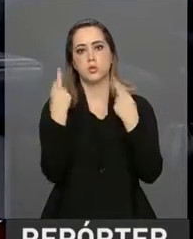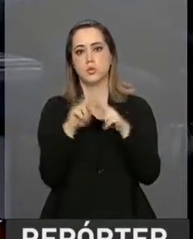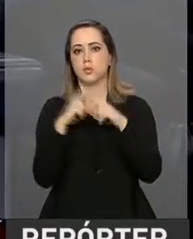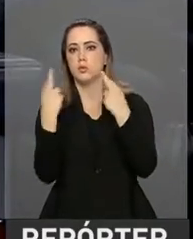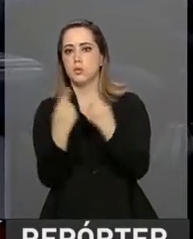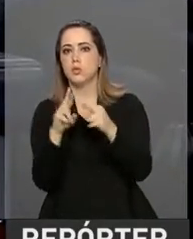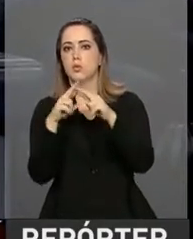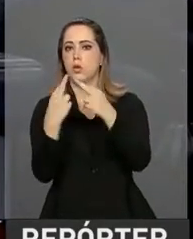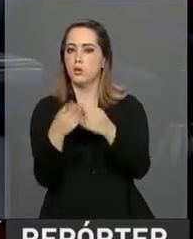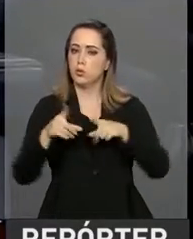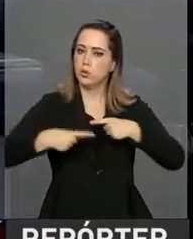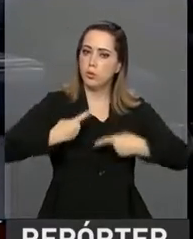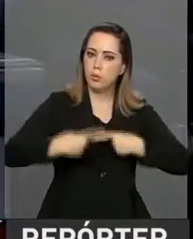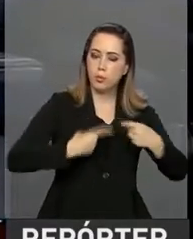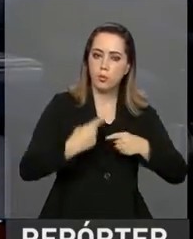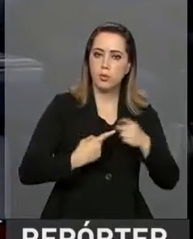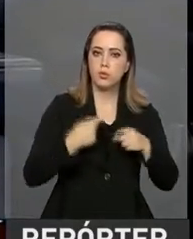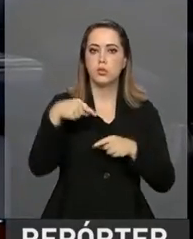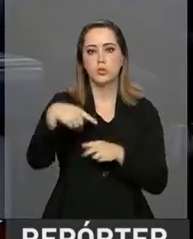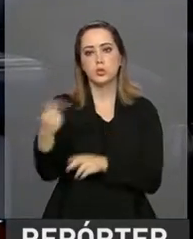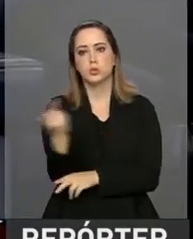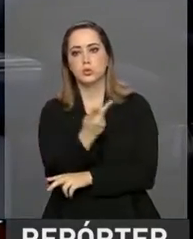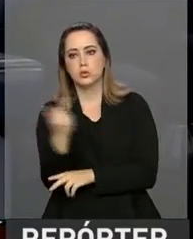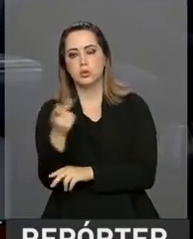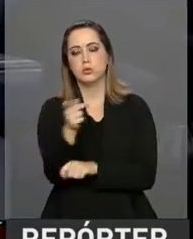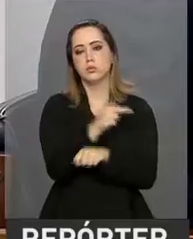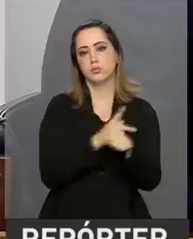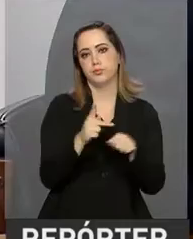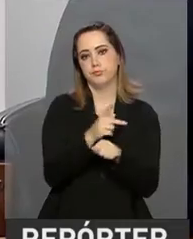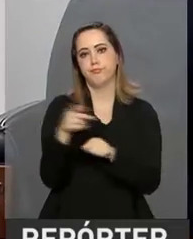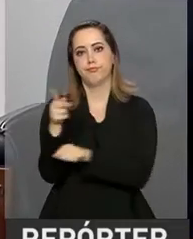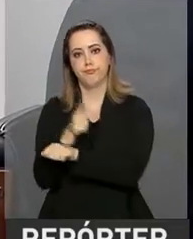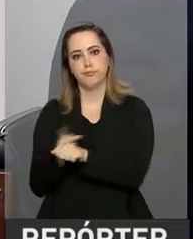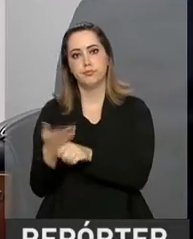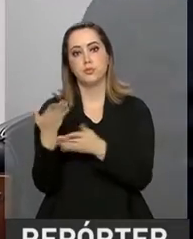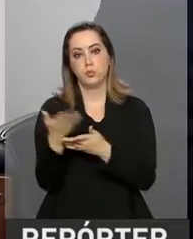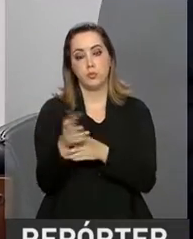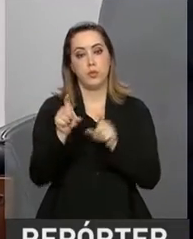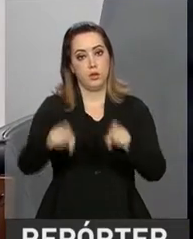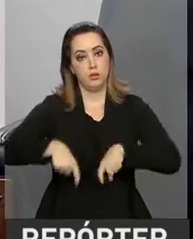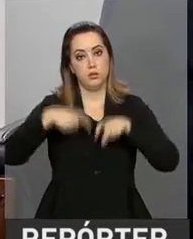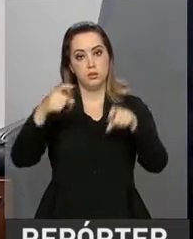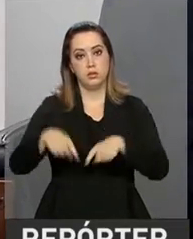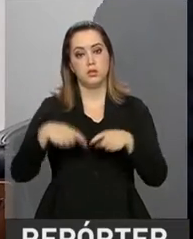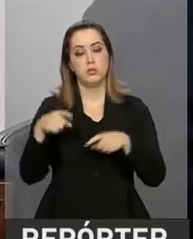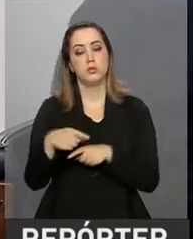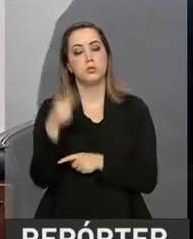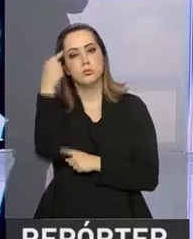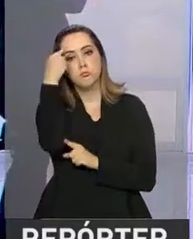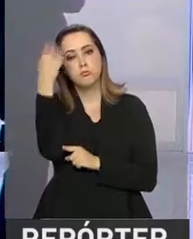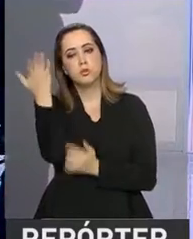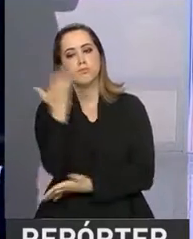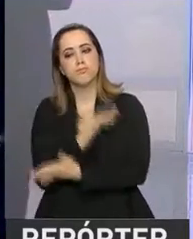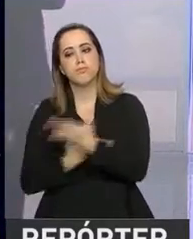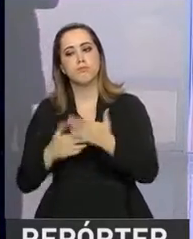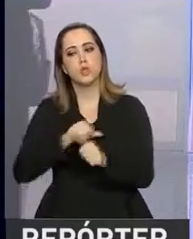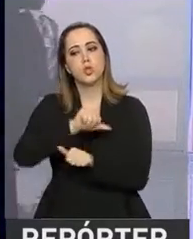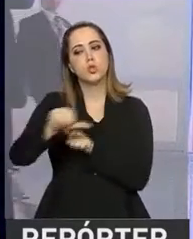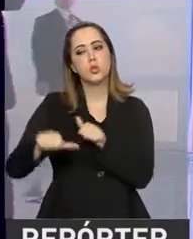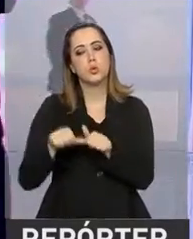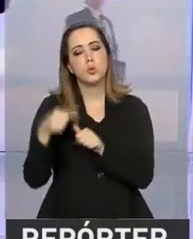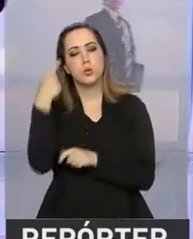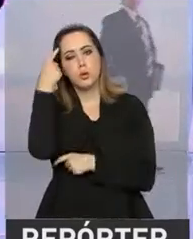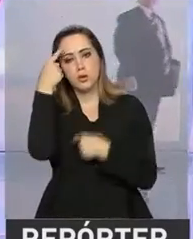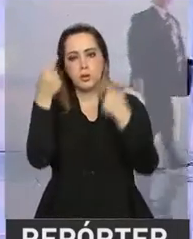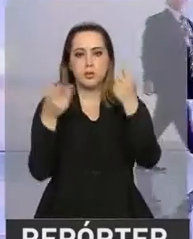políticas em reuniões alternadas entre os dois países na agricultura o objetivo é incentivar a troca de experiências e informações